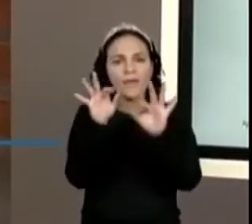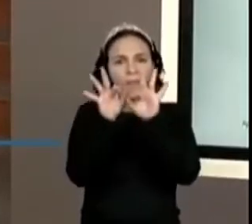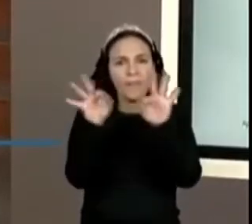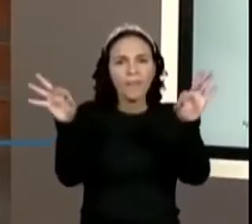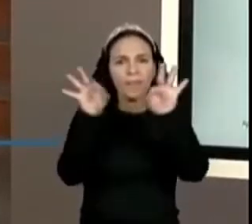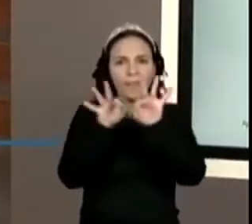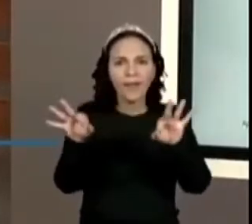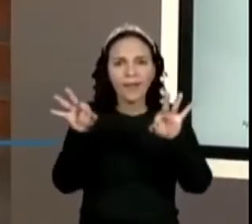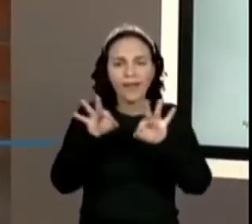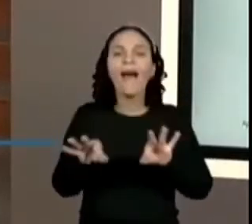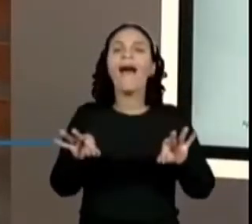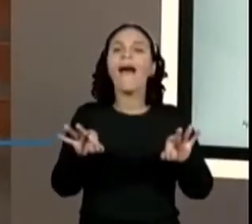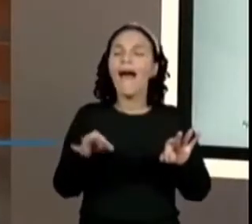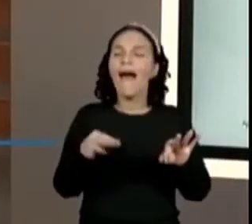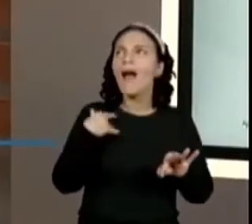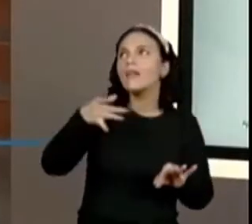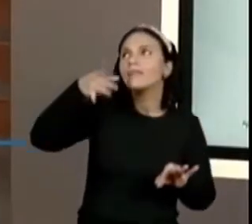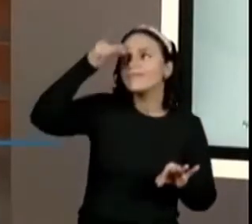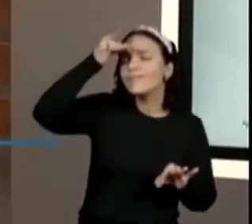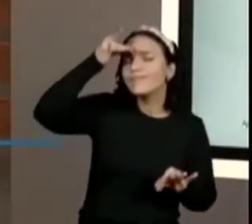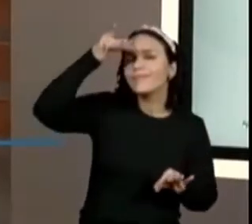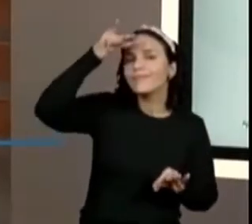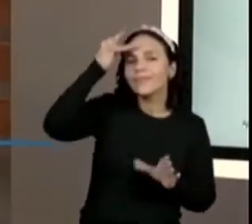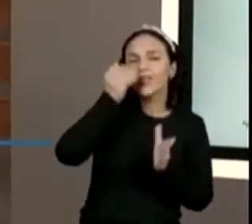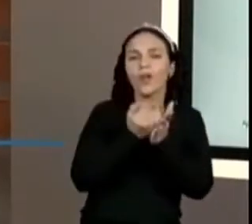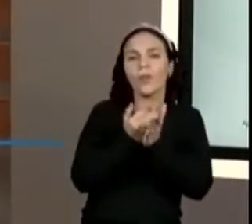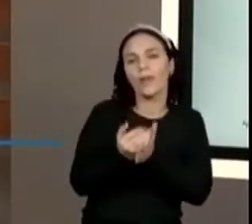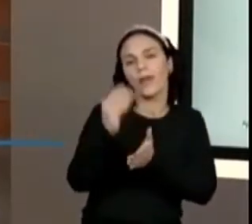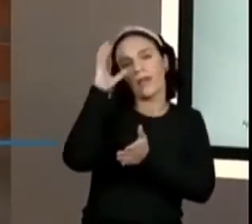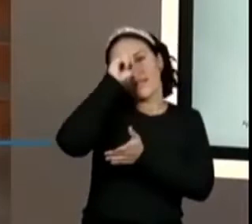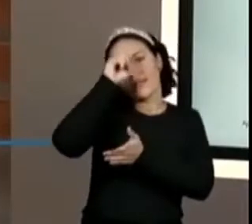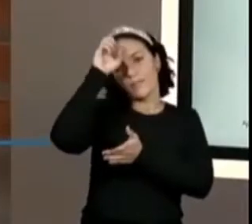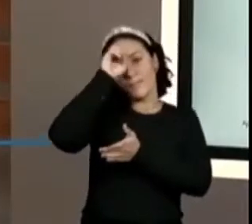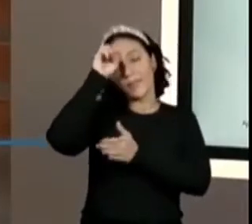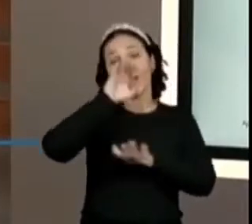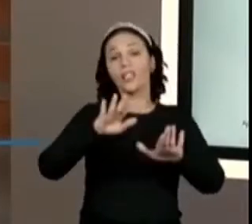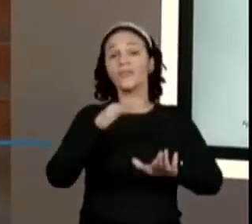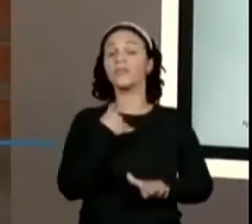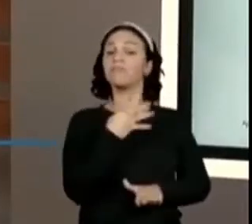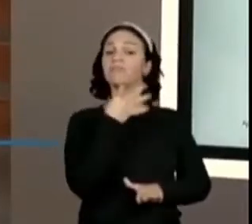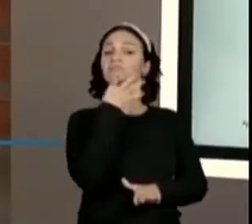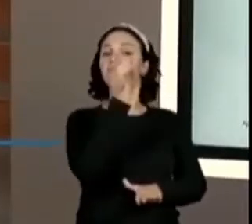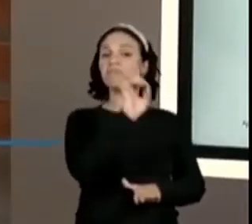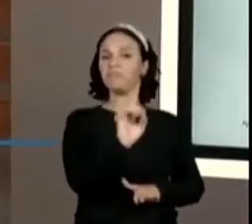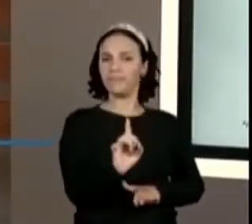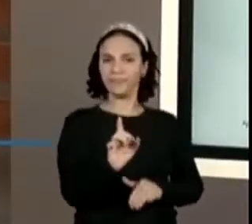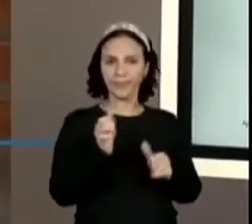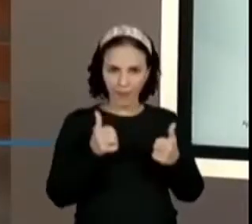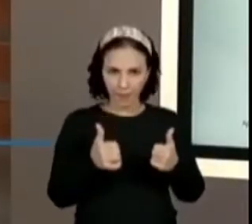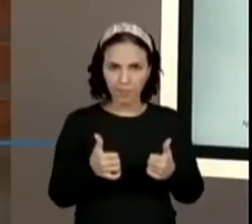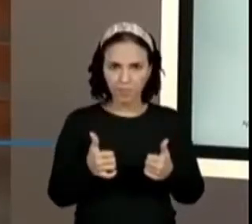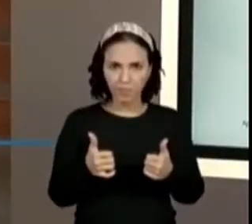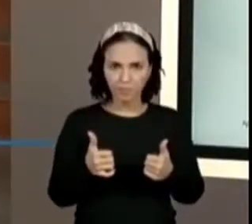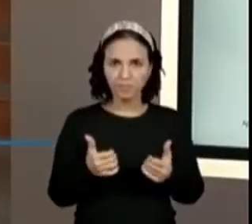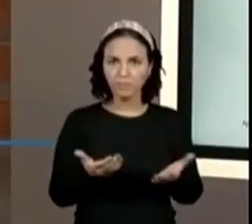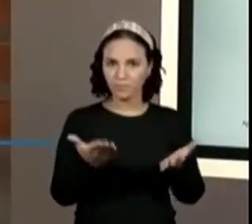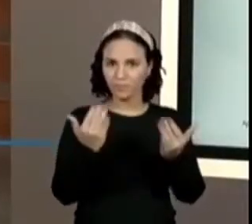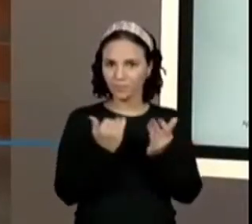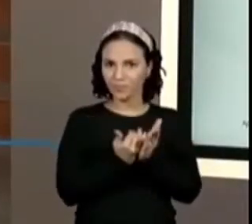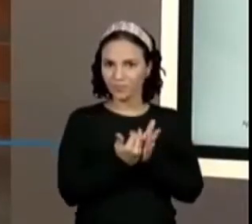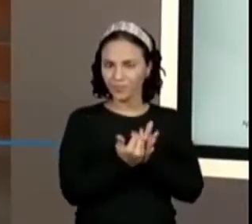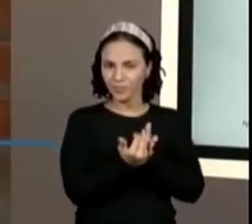as palavras. Aí eu vou começando a aprender, às vezes, uma parlenda que eu nunca vi. Combinado? Então, vamos